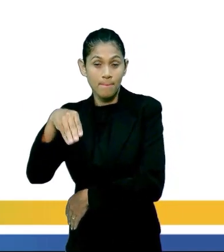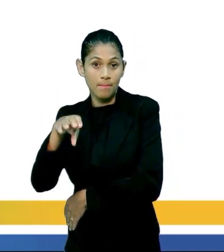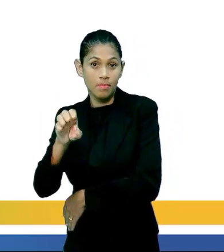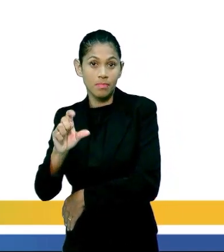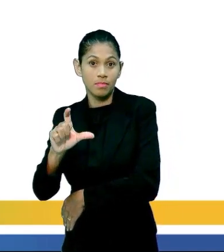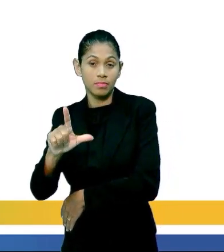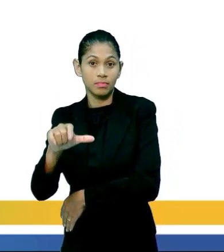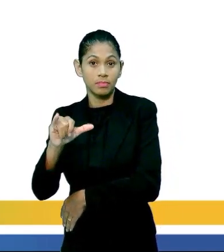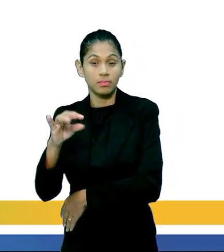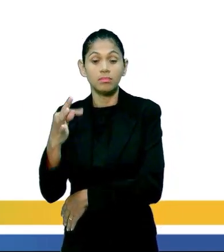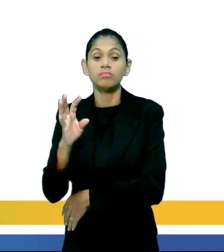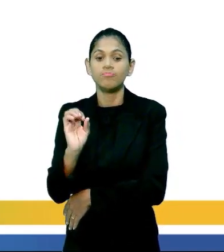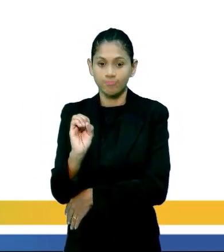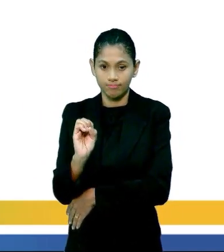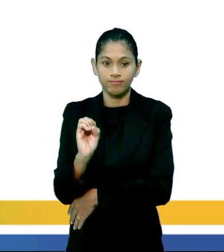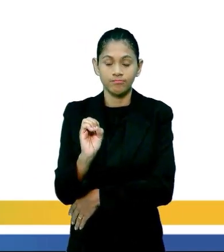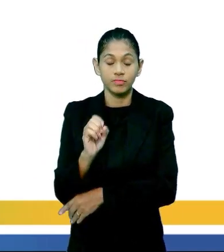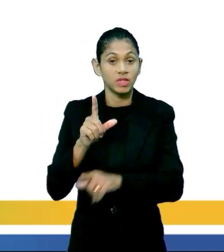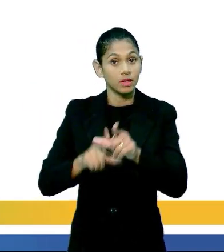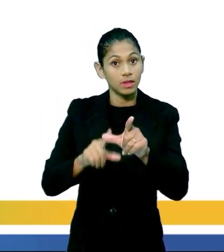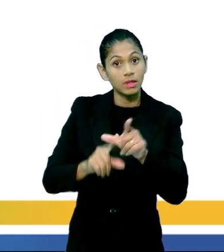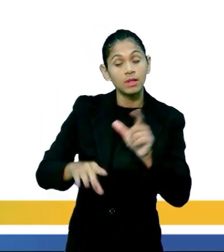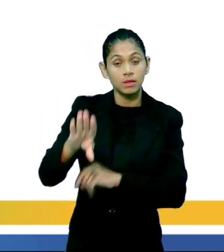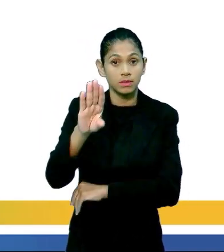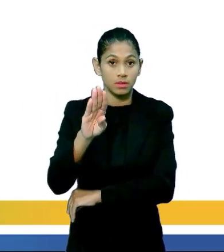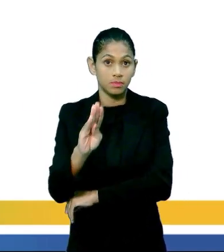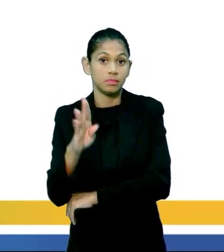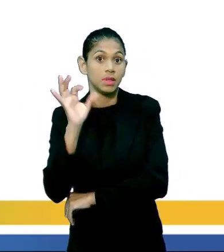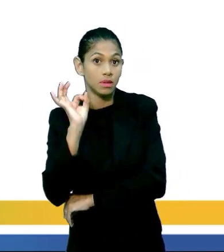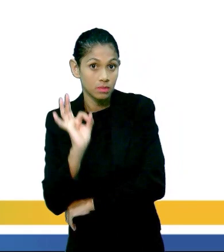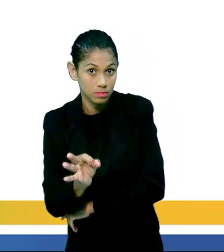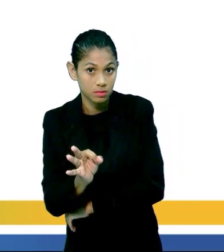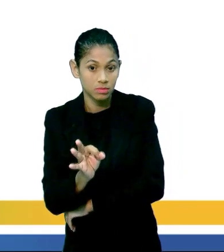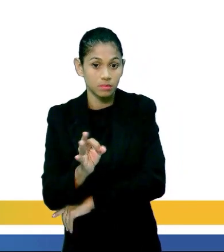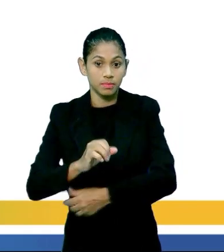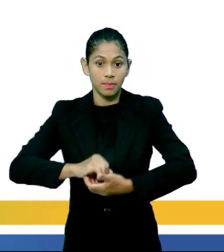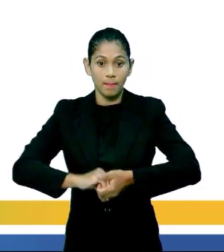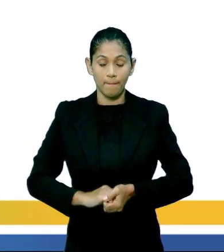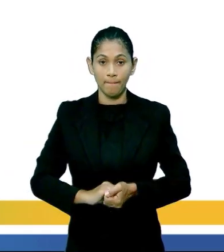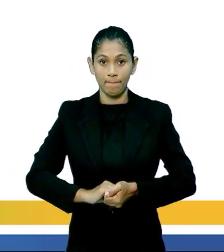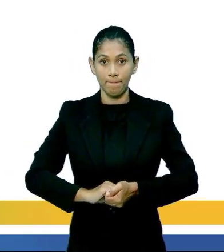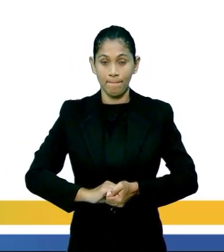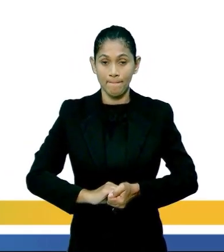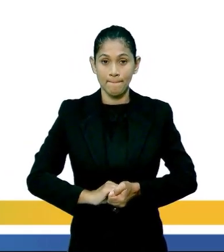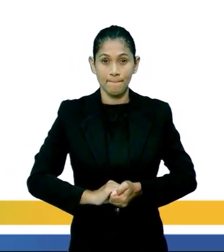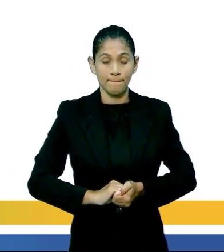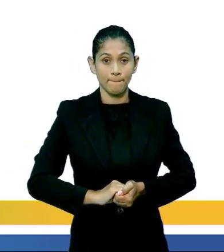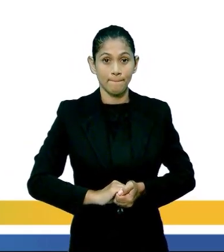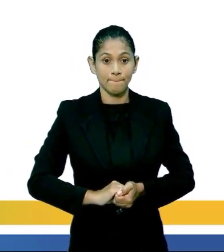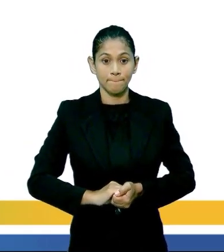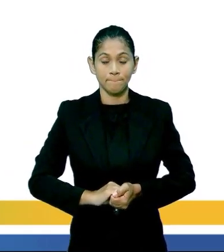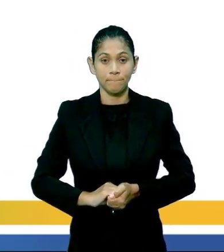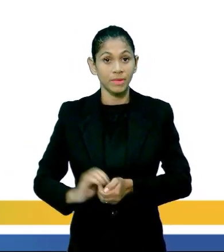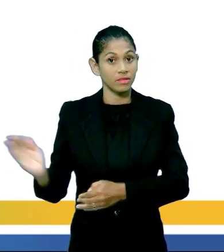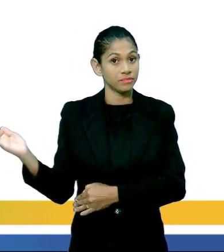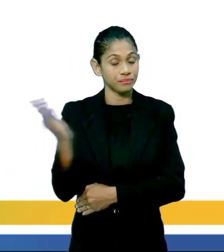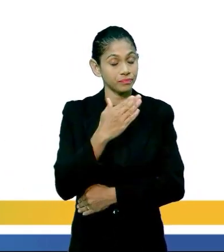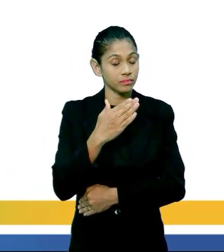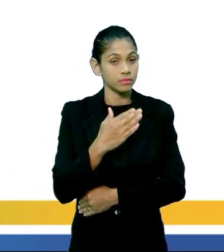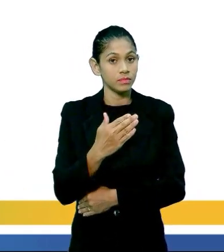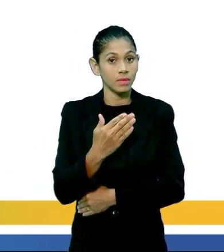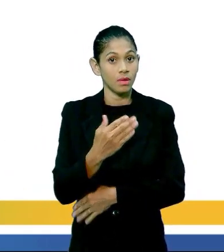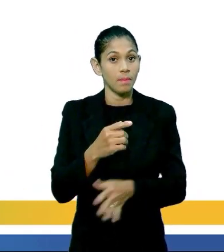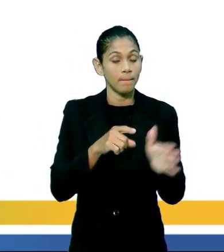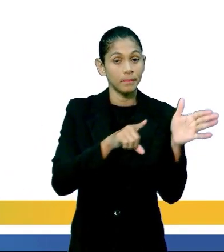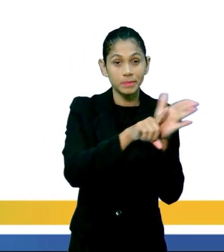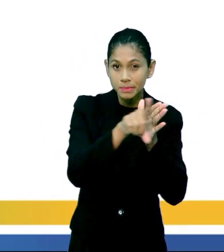250. Portanto, a alternativa correta é a letra B, ok? Vamos a mais uma